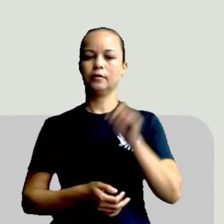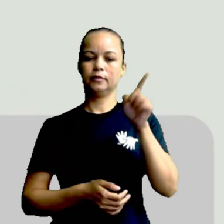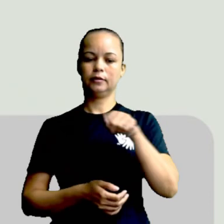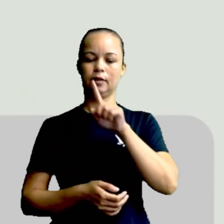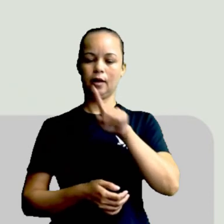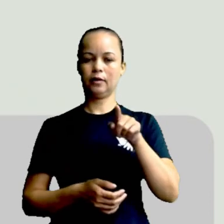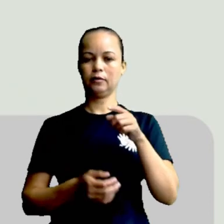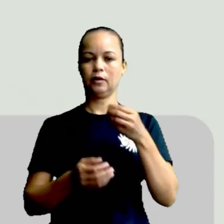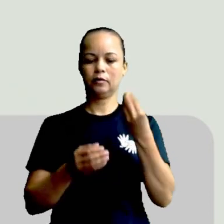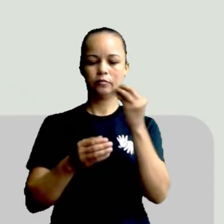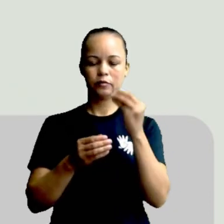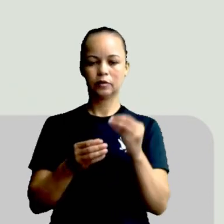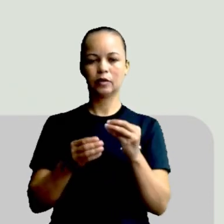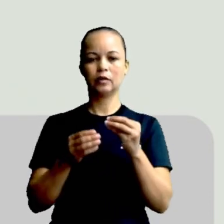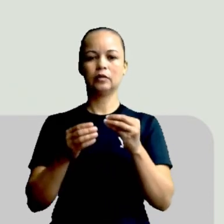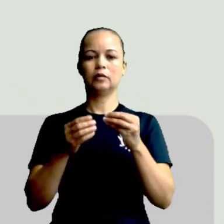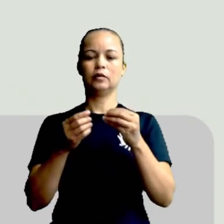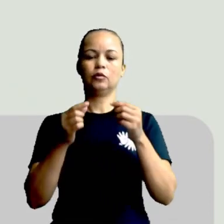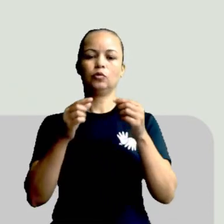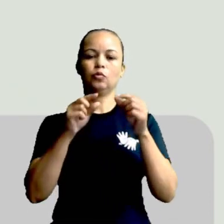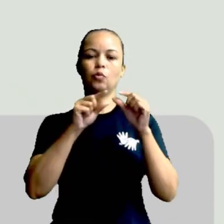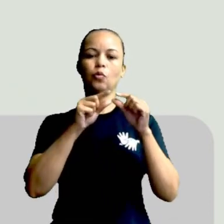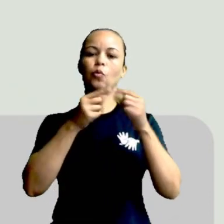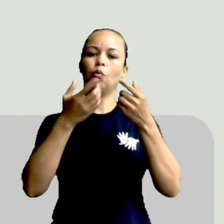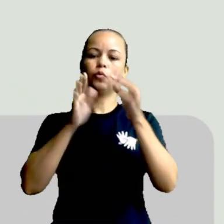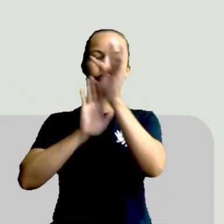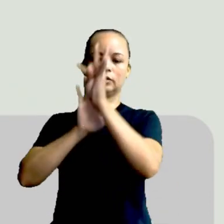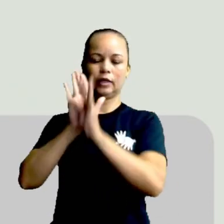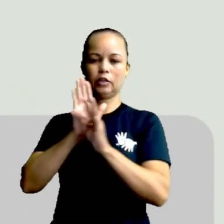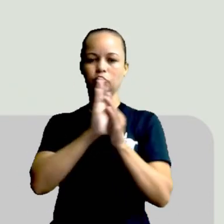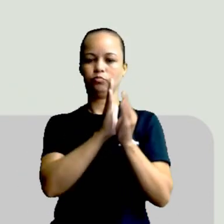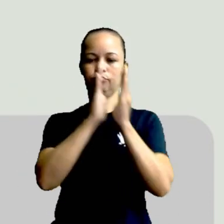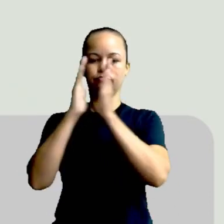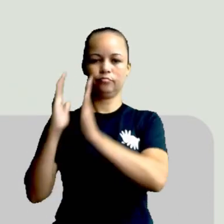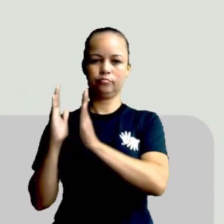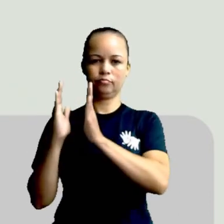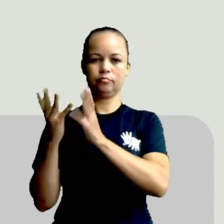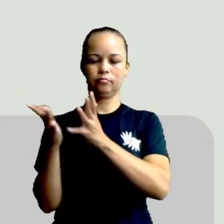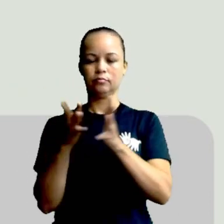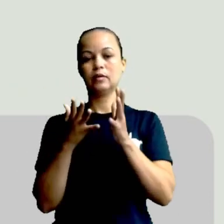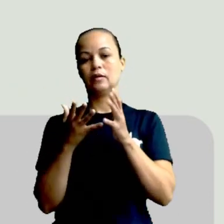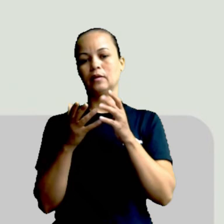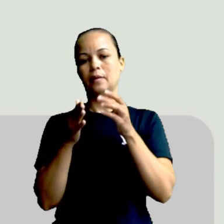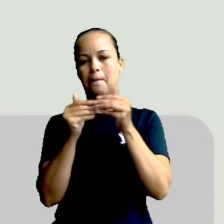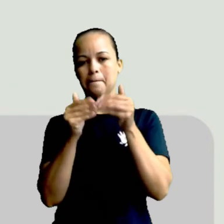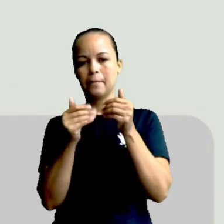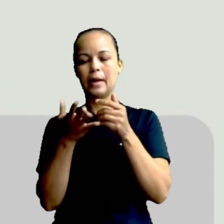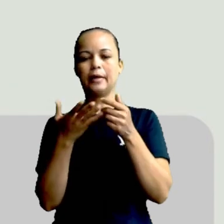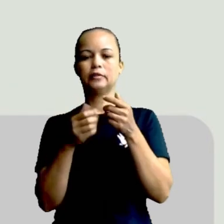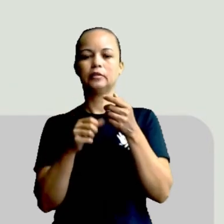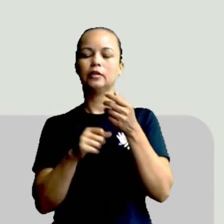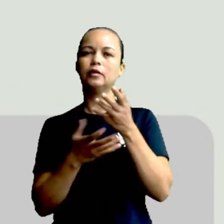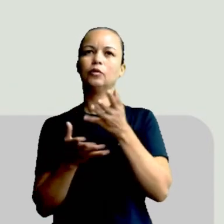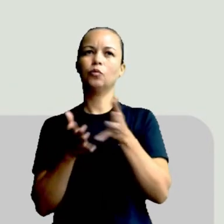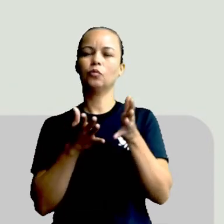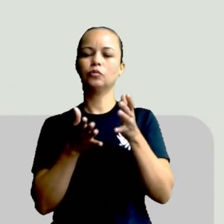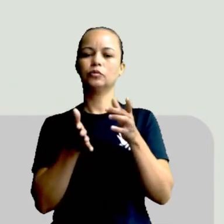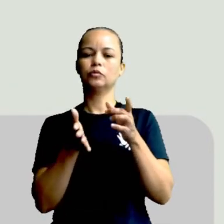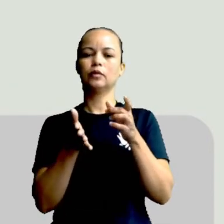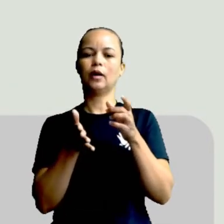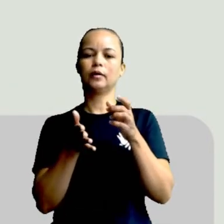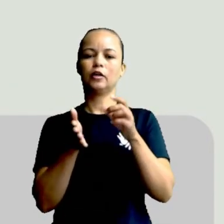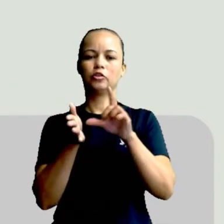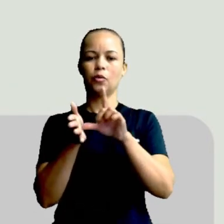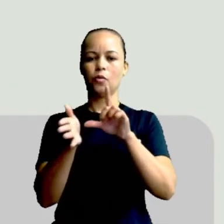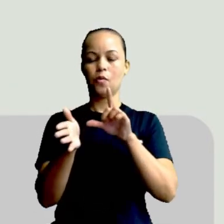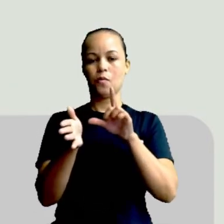alternativa que preenche corretamente as lacunas do texto ao lado é uma situação que pede o mesmo recurso da questão anterior